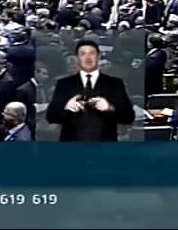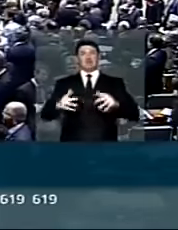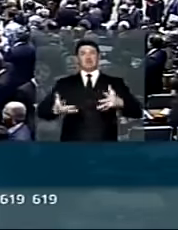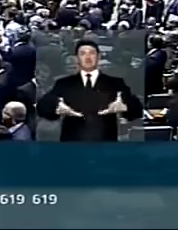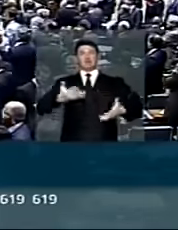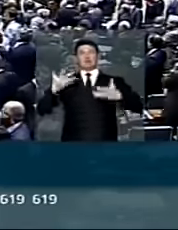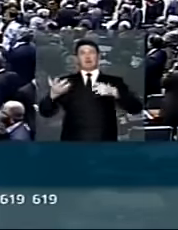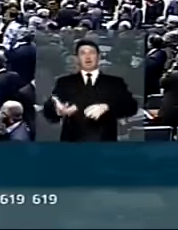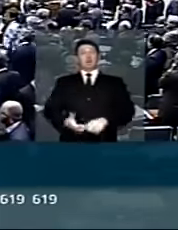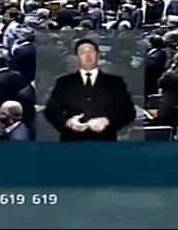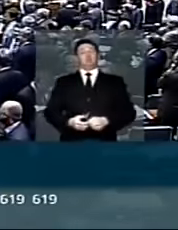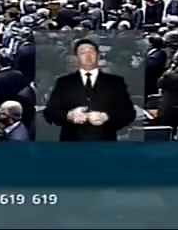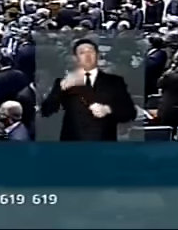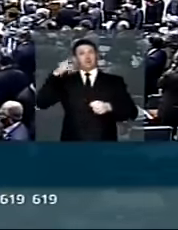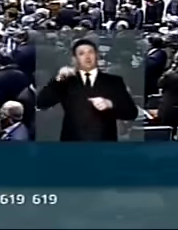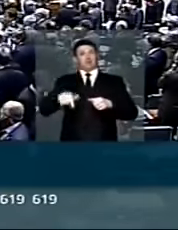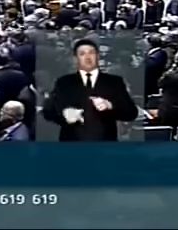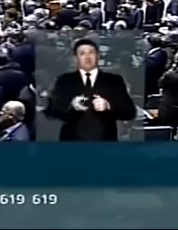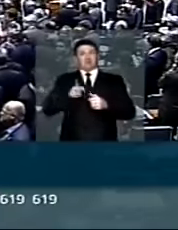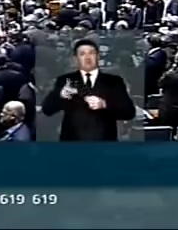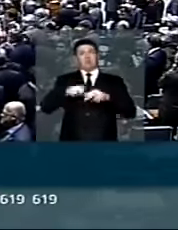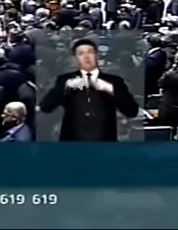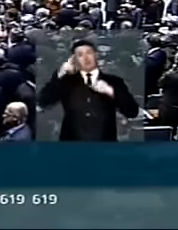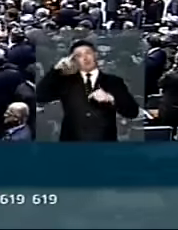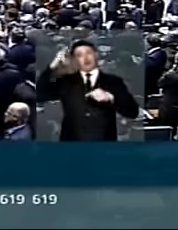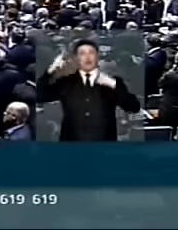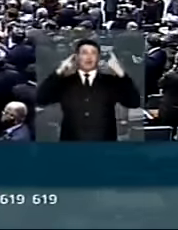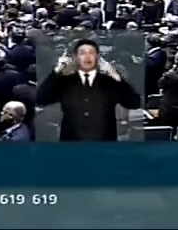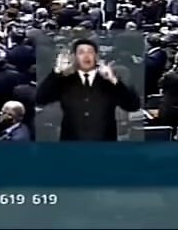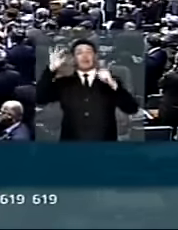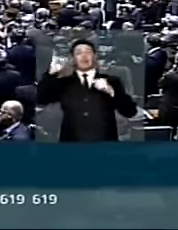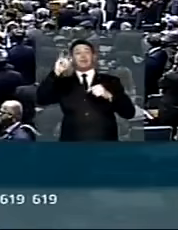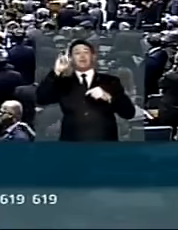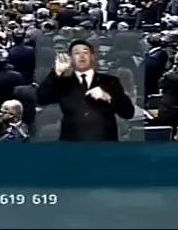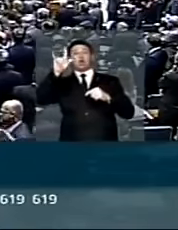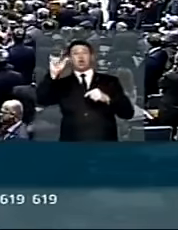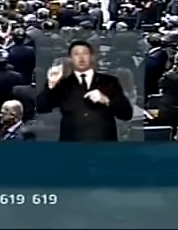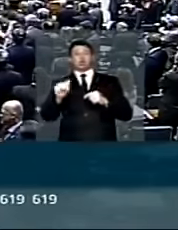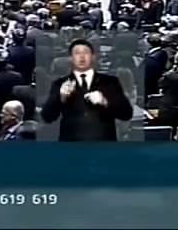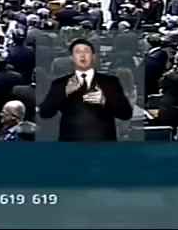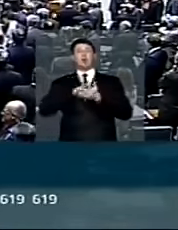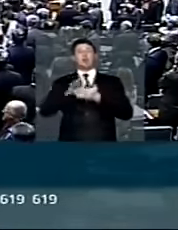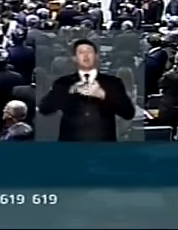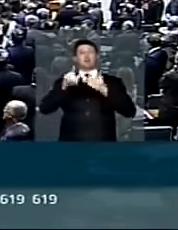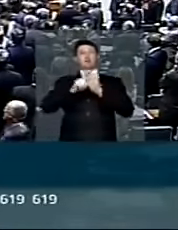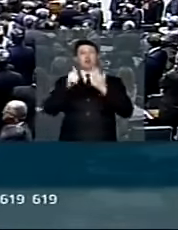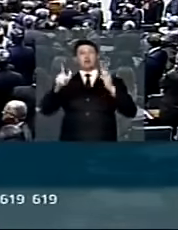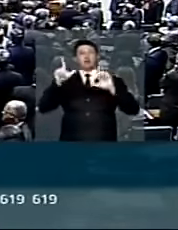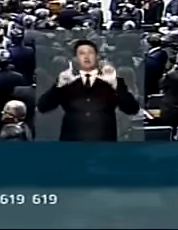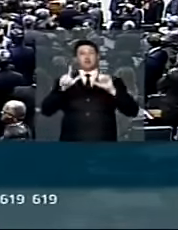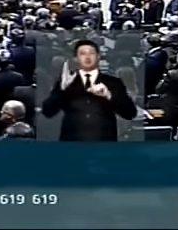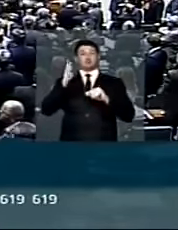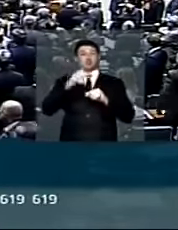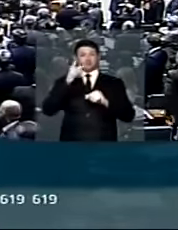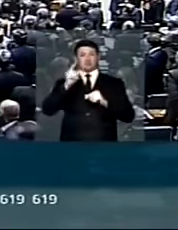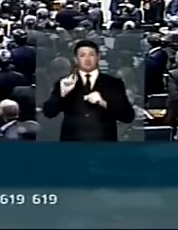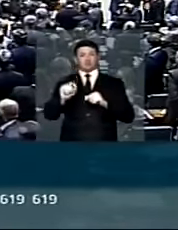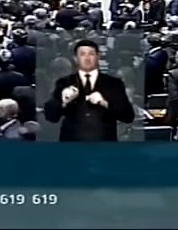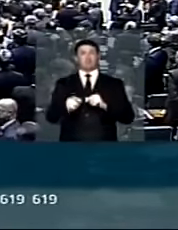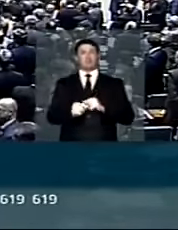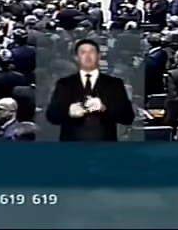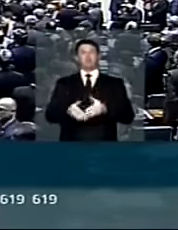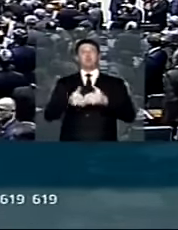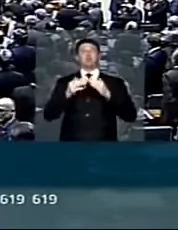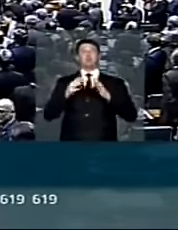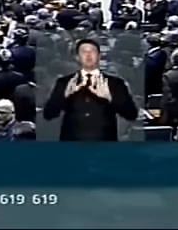ânimos políticos bem exaltados neste momento, a questão ideológica. Há informações, inclusive, na imprensa já publicadas, de que ela pediu ao governo brasileiro para não ser